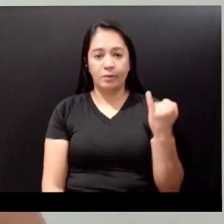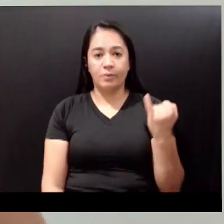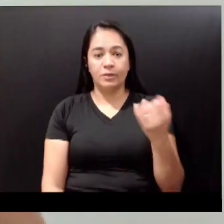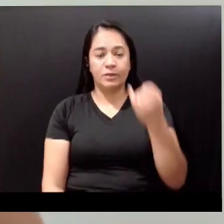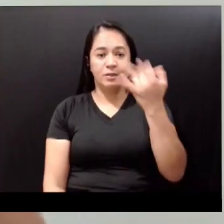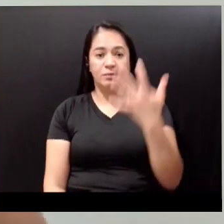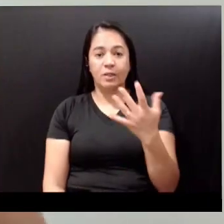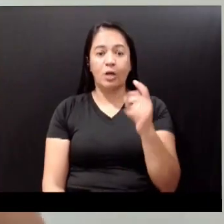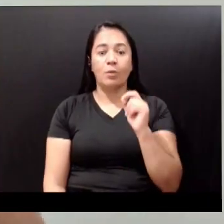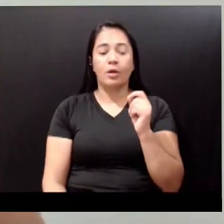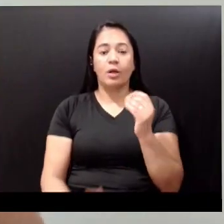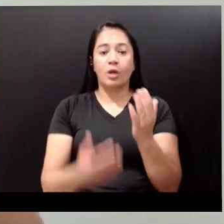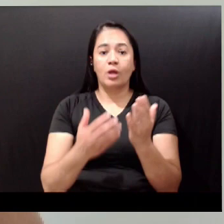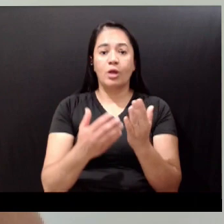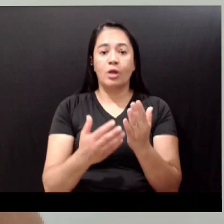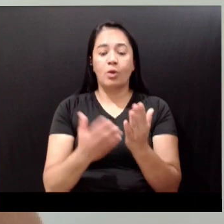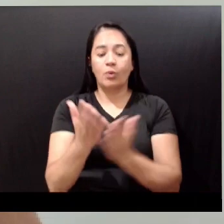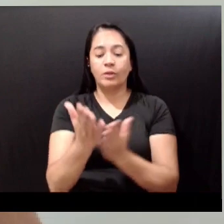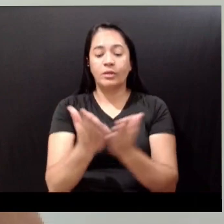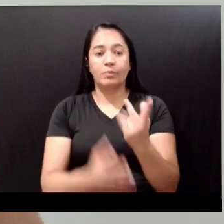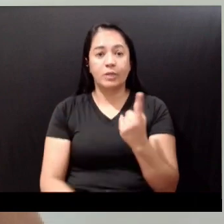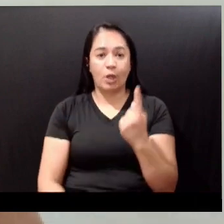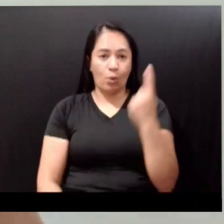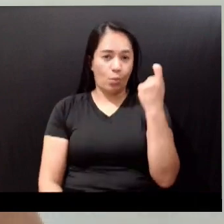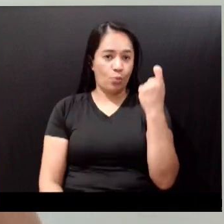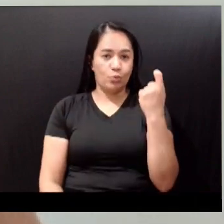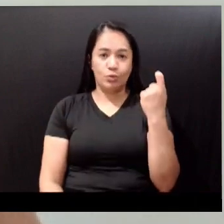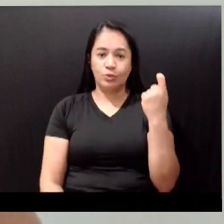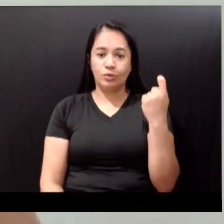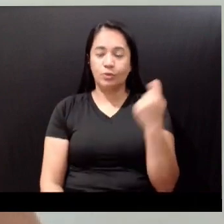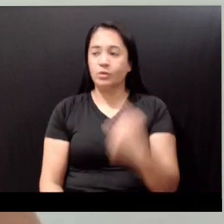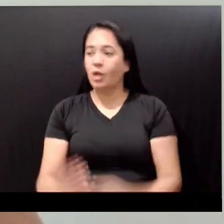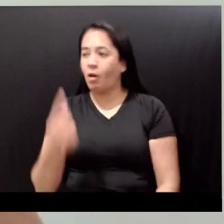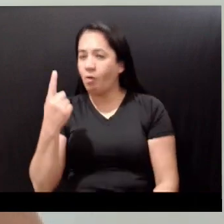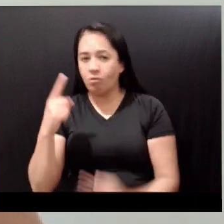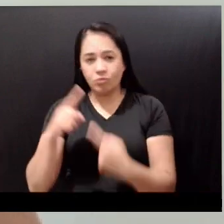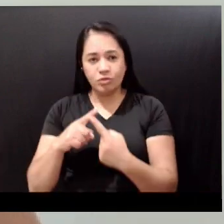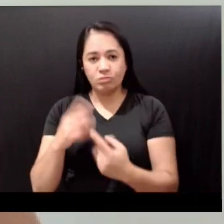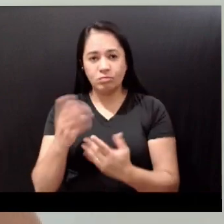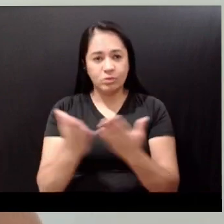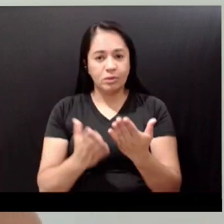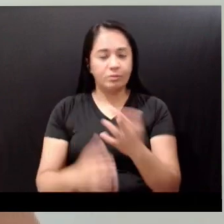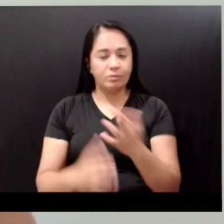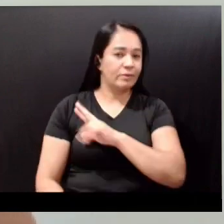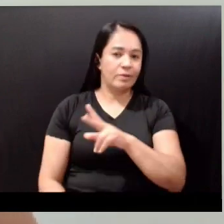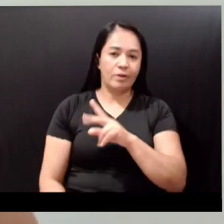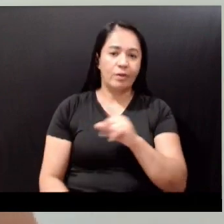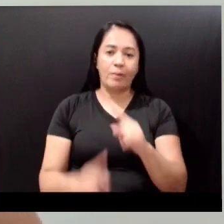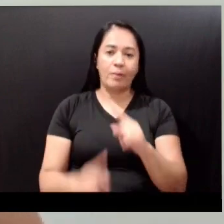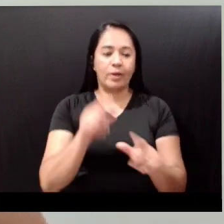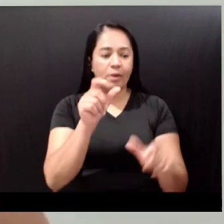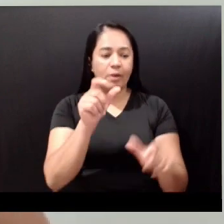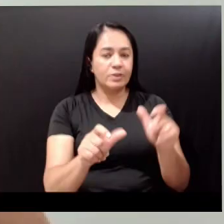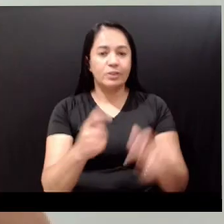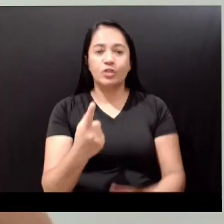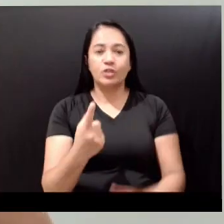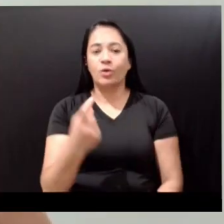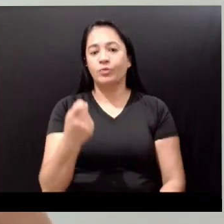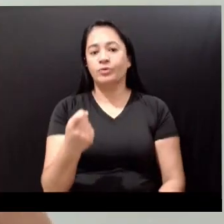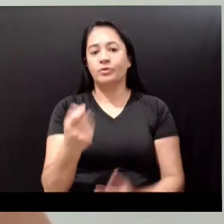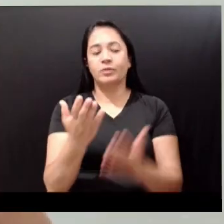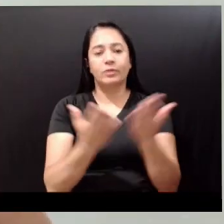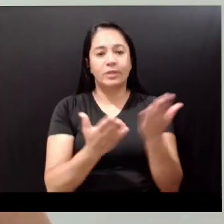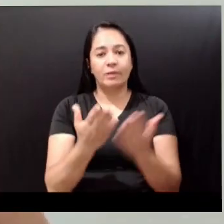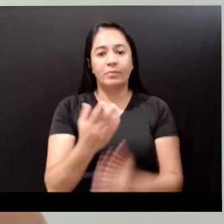importante sinalizar que o tratamento é individualizado, então não há um tratamento que vá funcionar para todos os pacientes